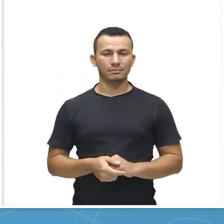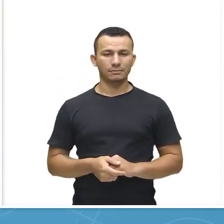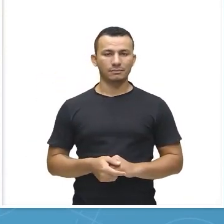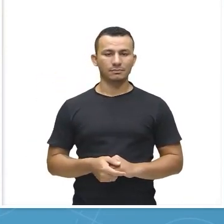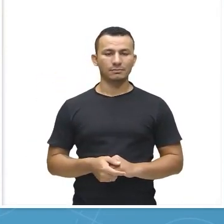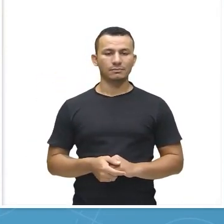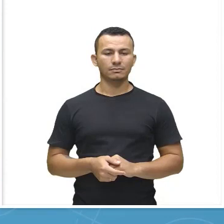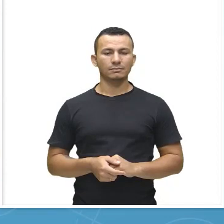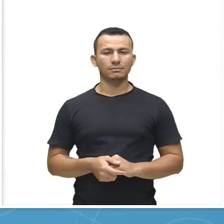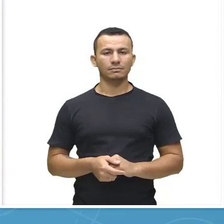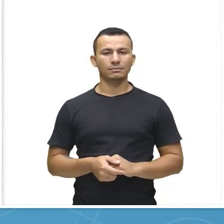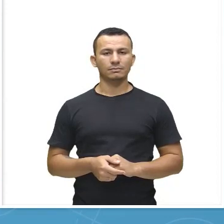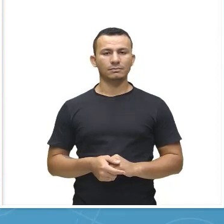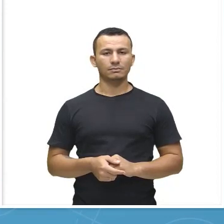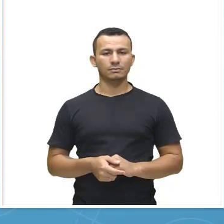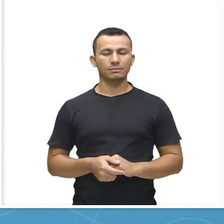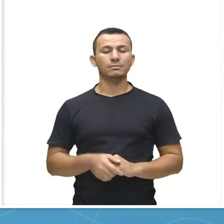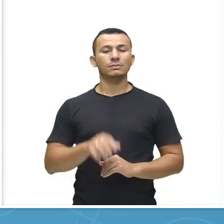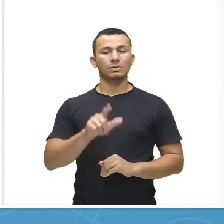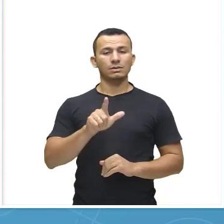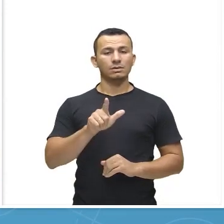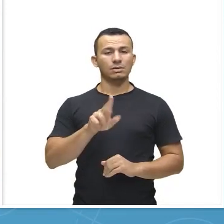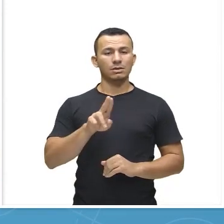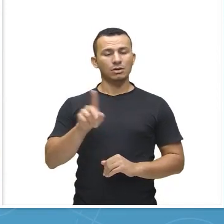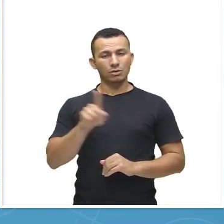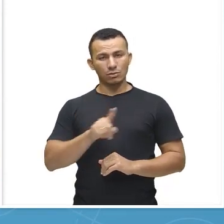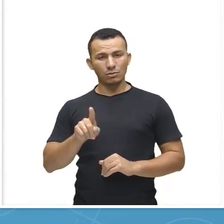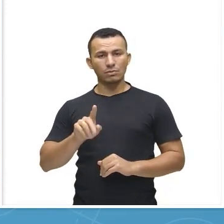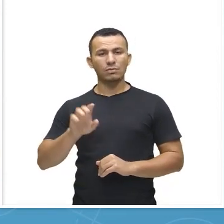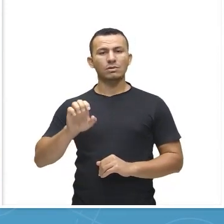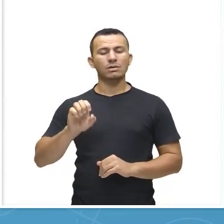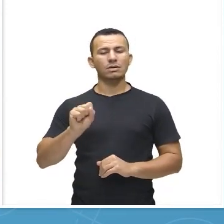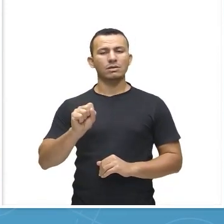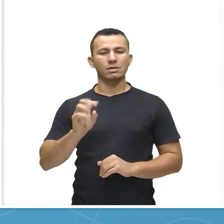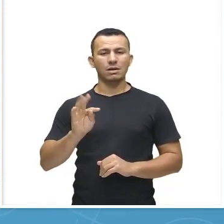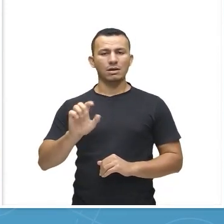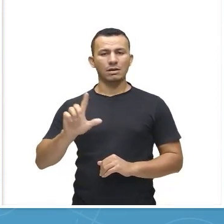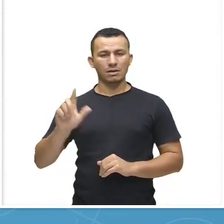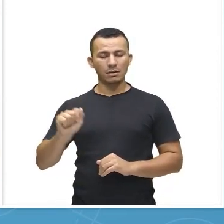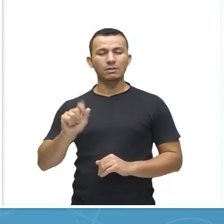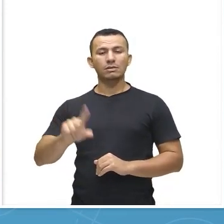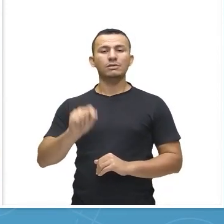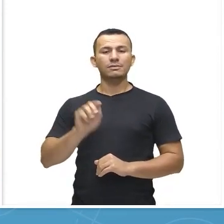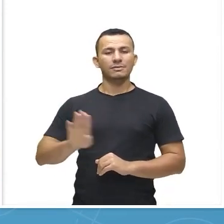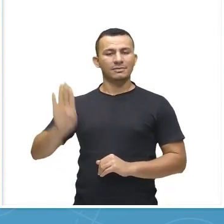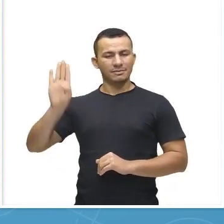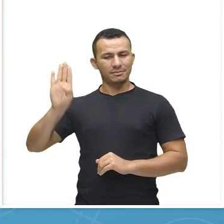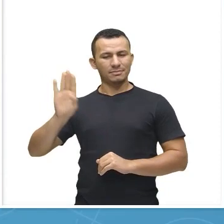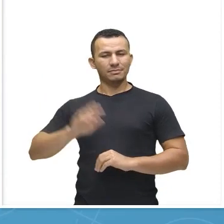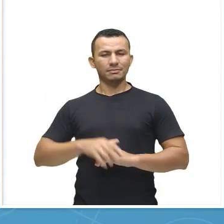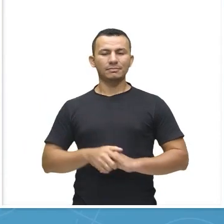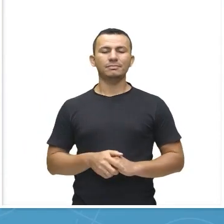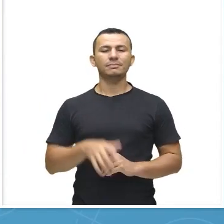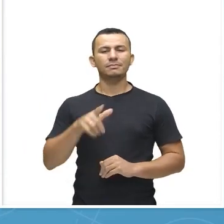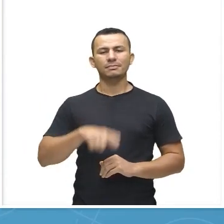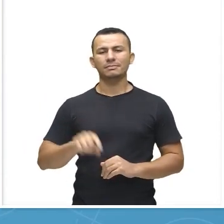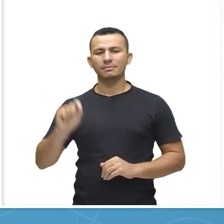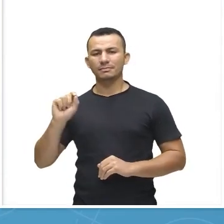A Luz Estela. O Estela colocou letra B. Mais uma participação